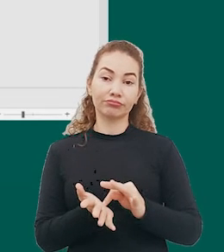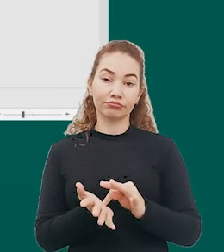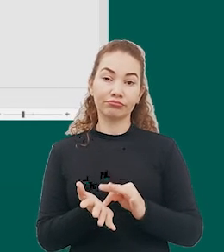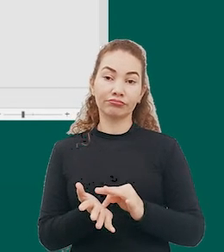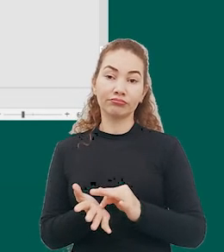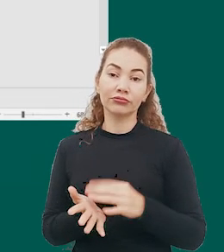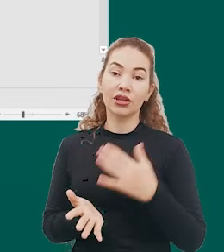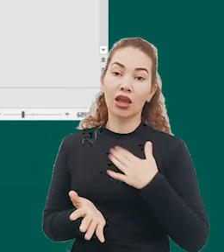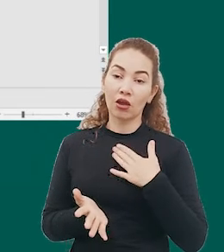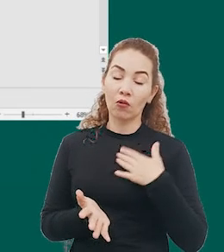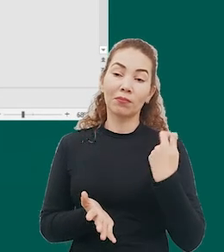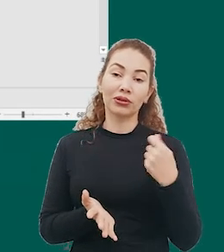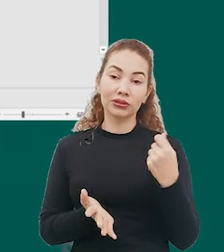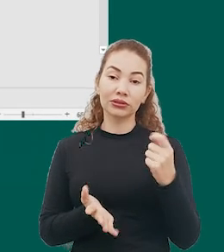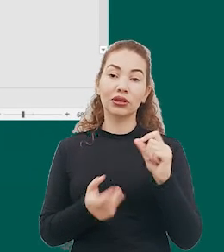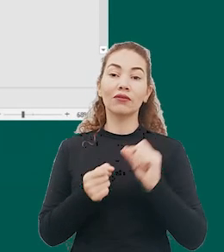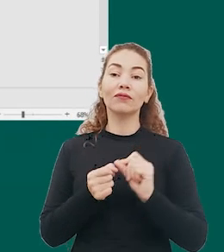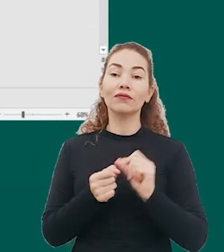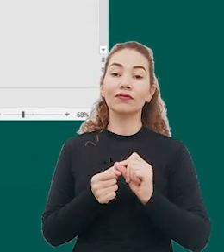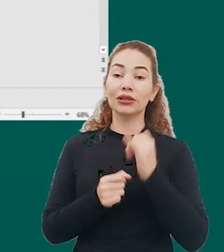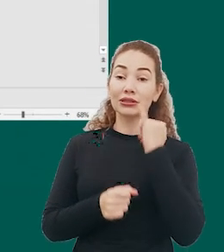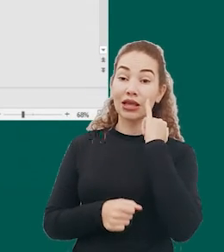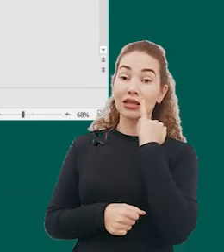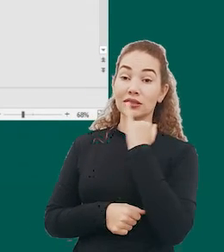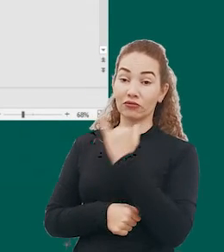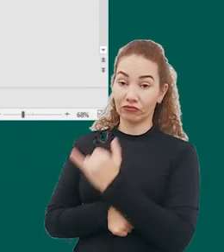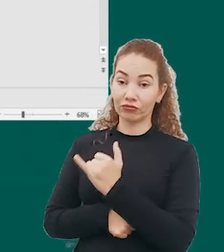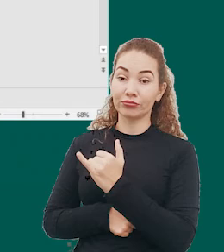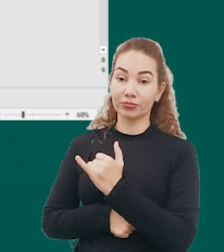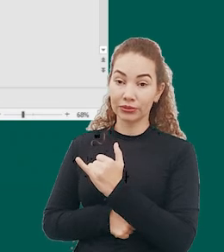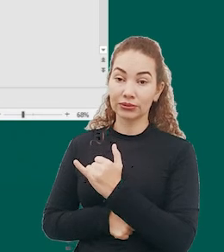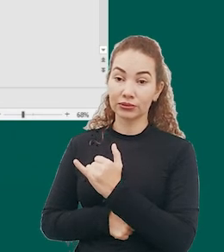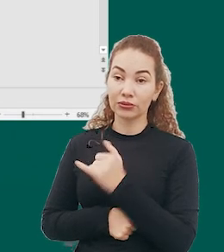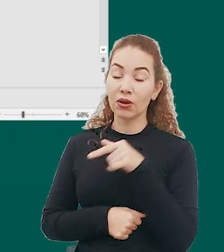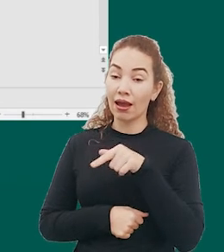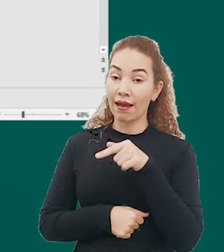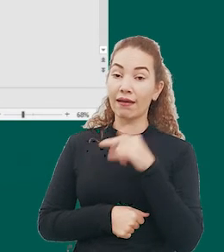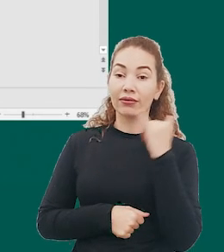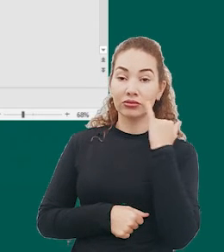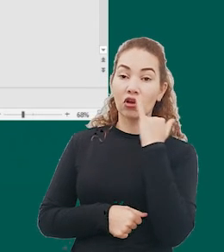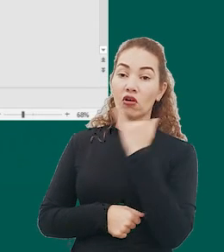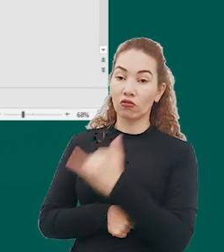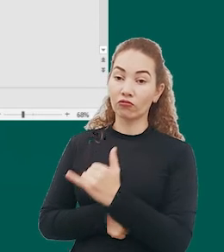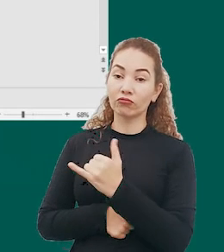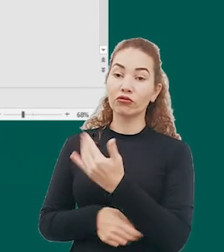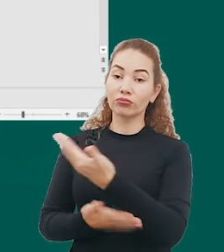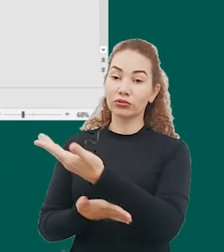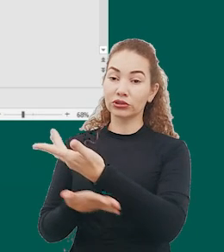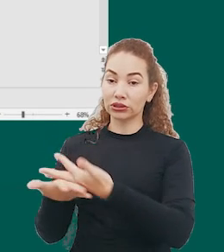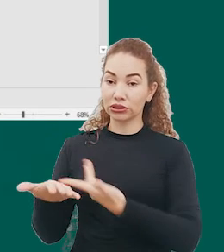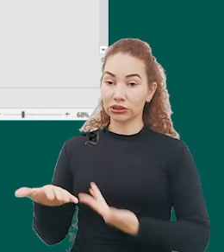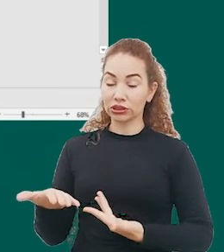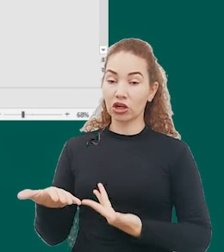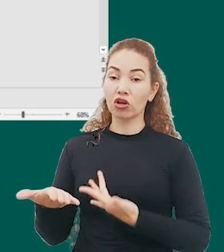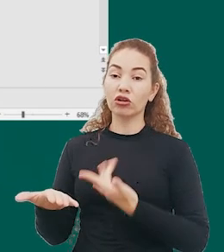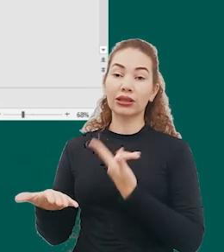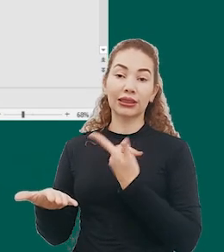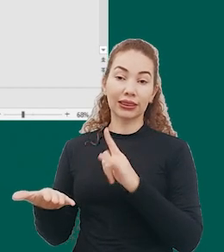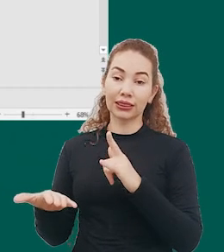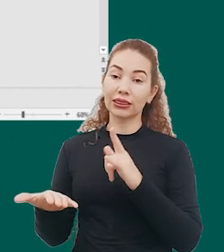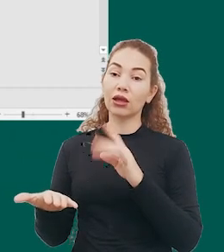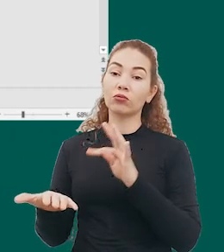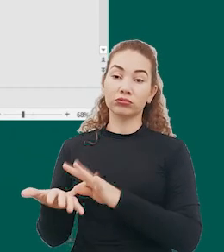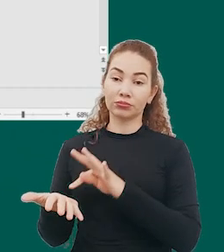Eu vou precisar fazer esta informação. Esta informação lá na ficha de rendimentos não